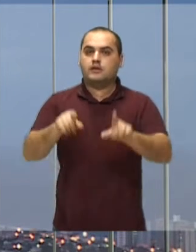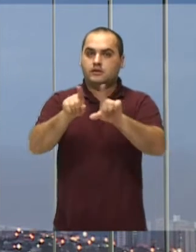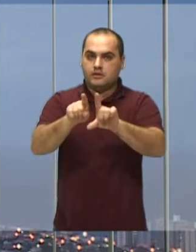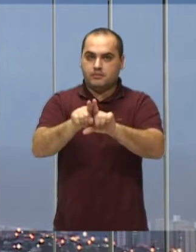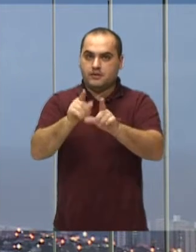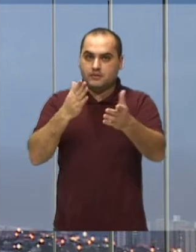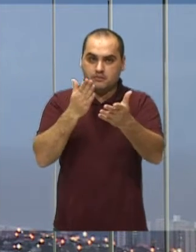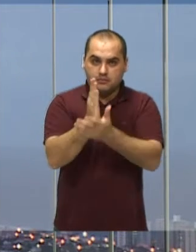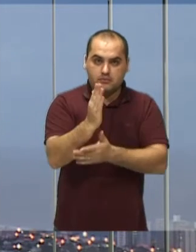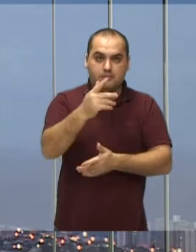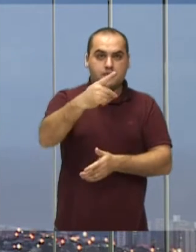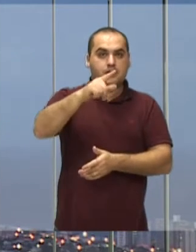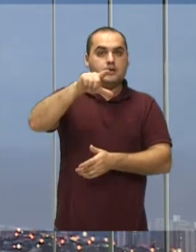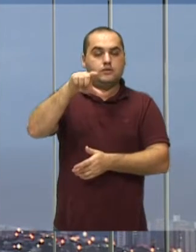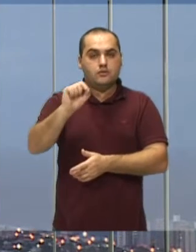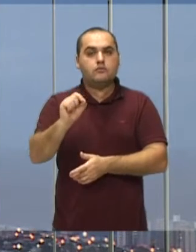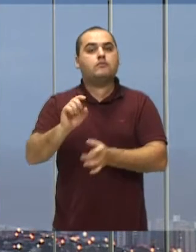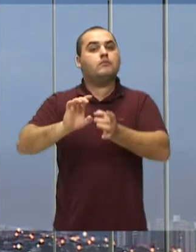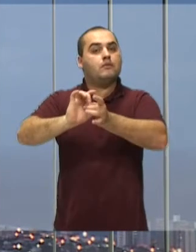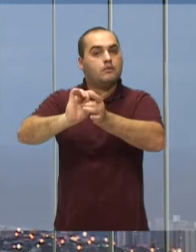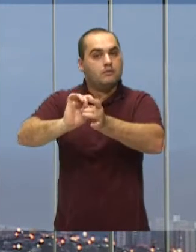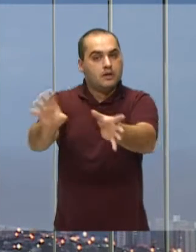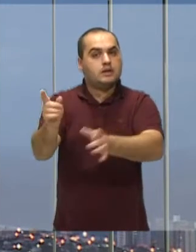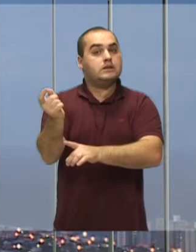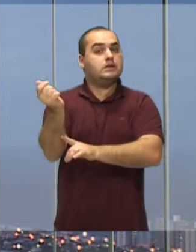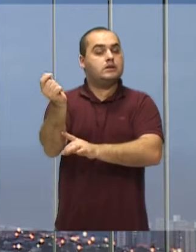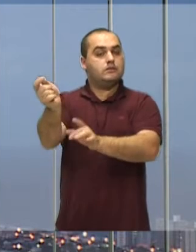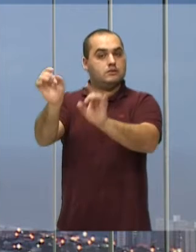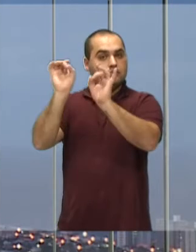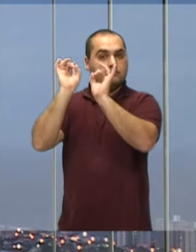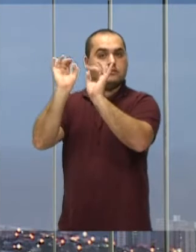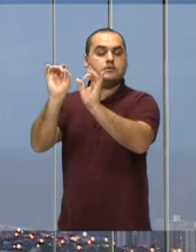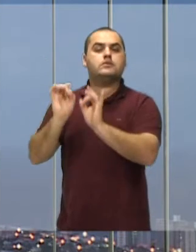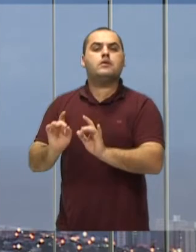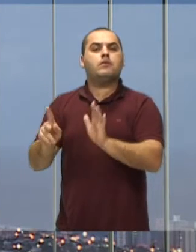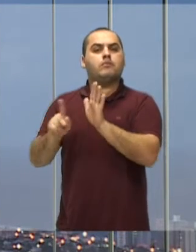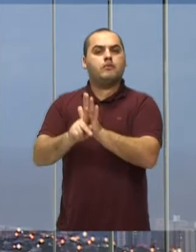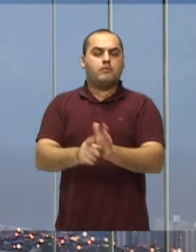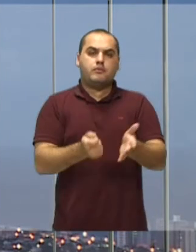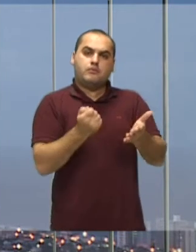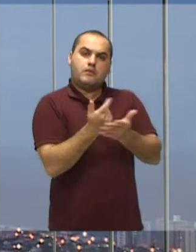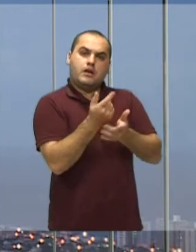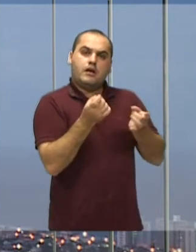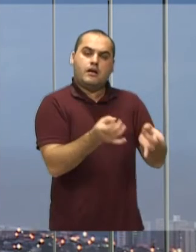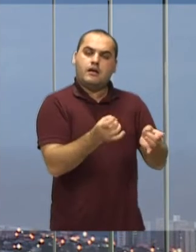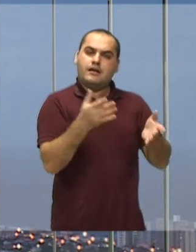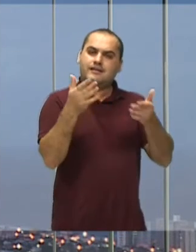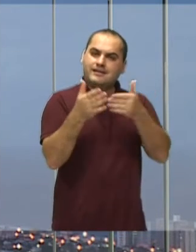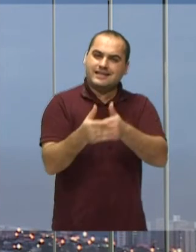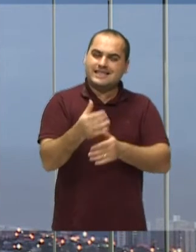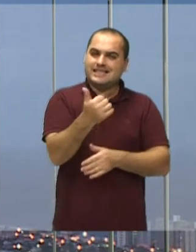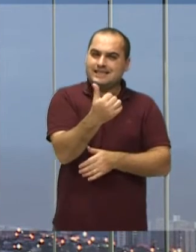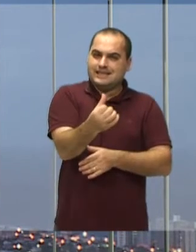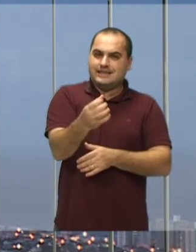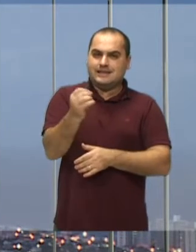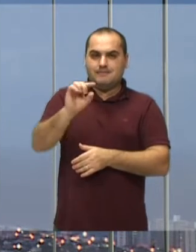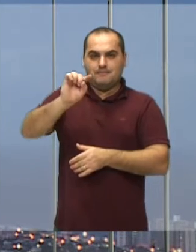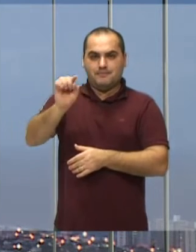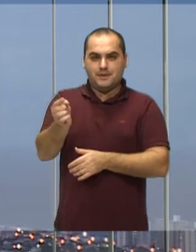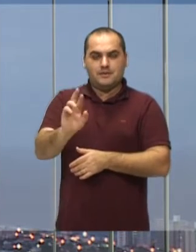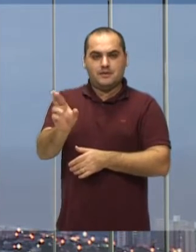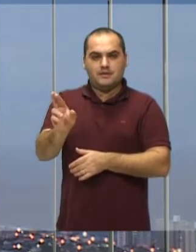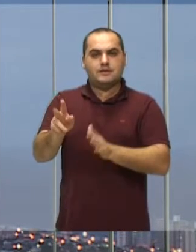aprovado o pl 82 que autoriza a abertura de crédito suplementar de até 160 mil reais